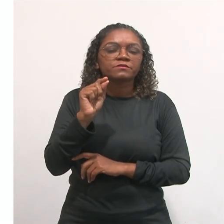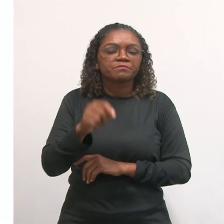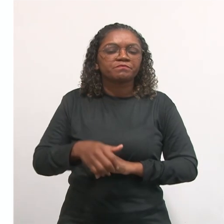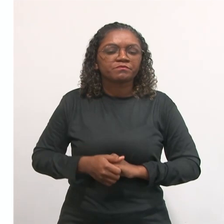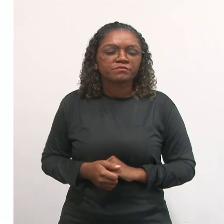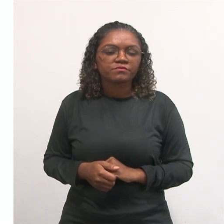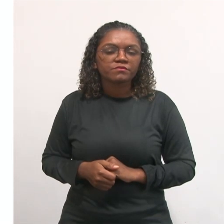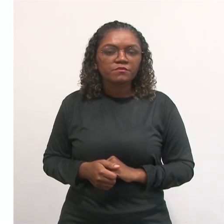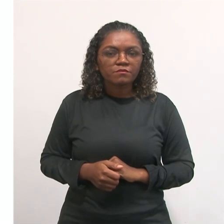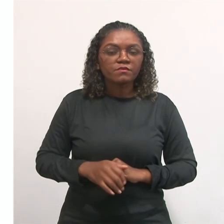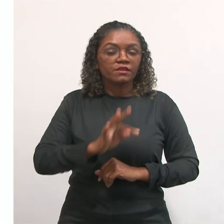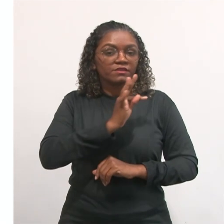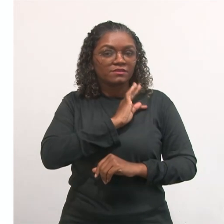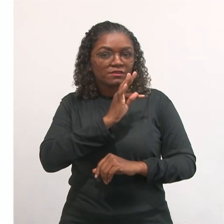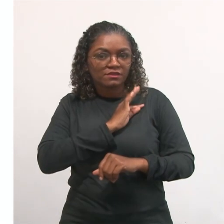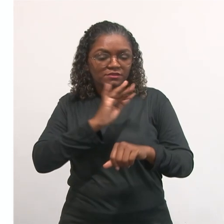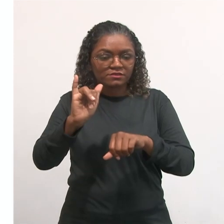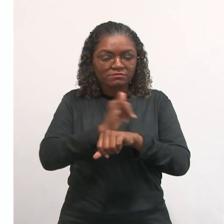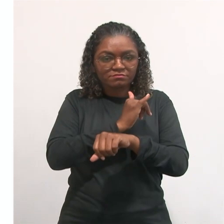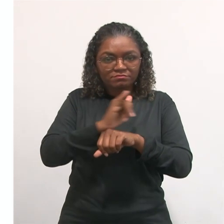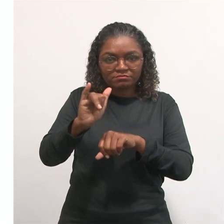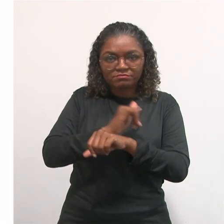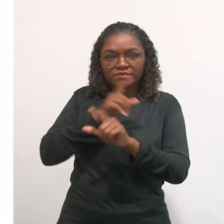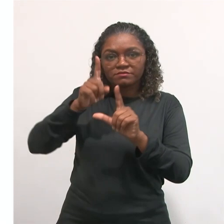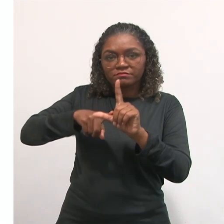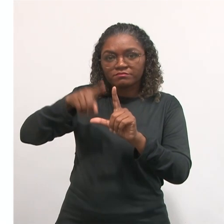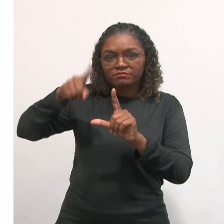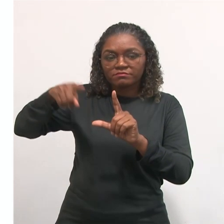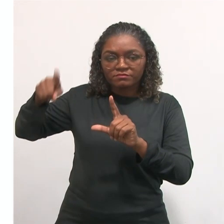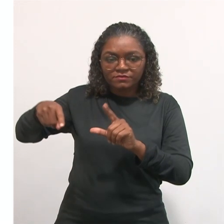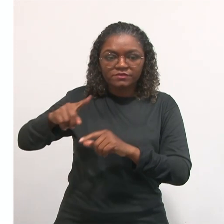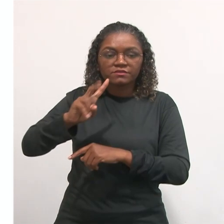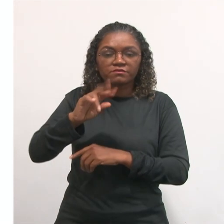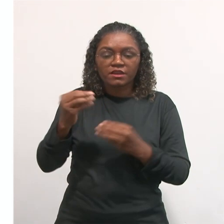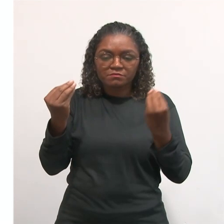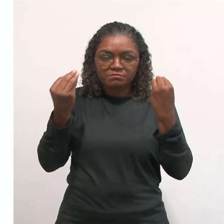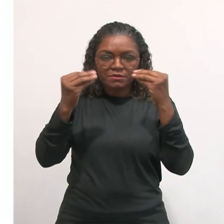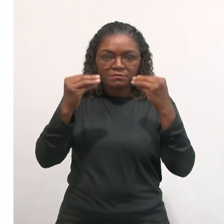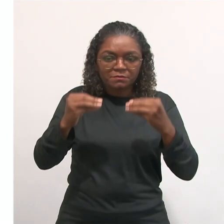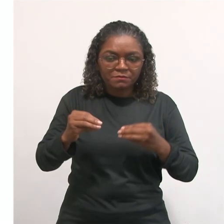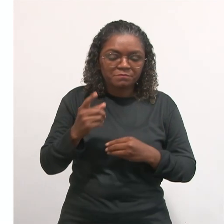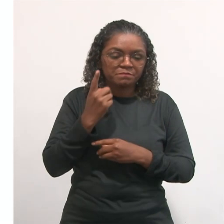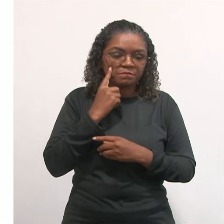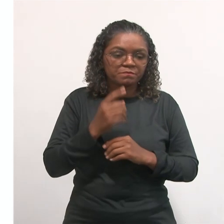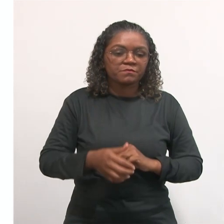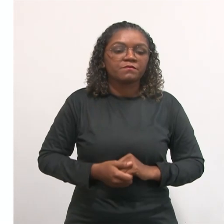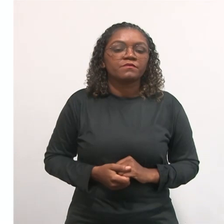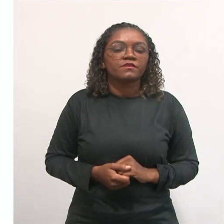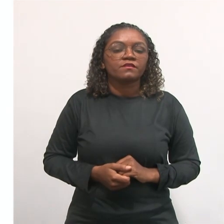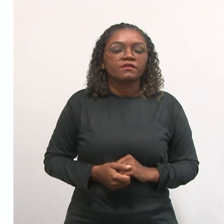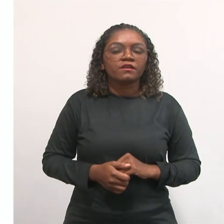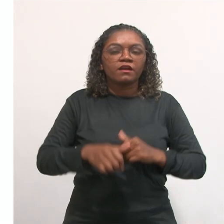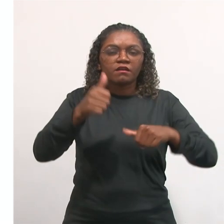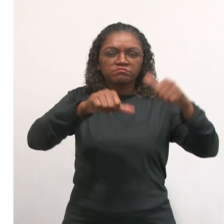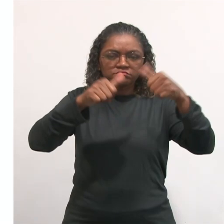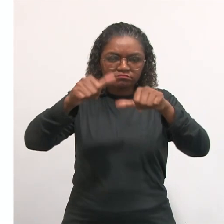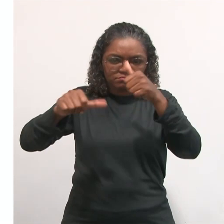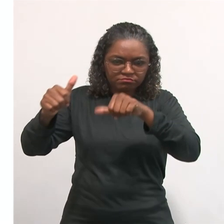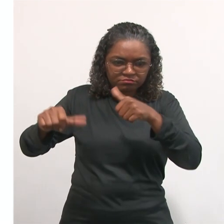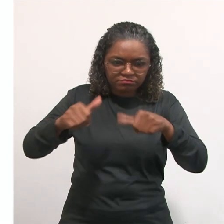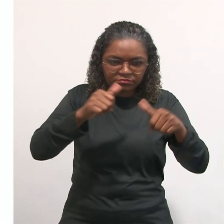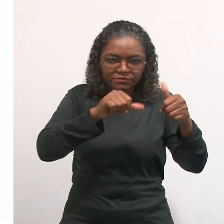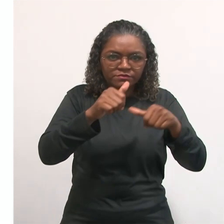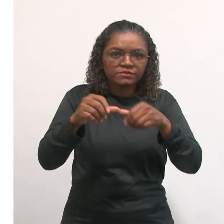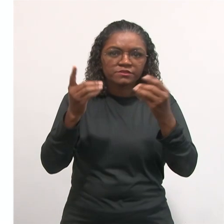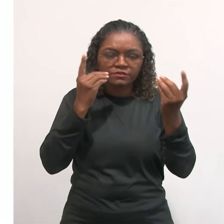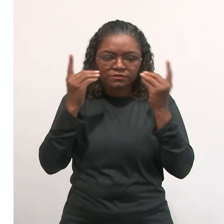as técnicas estatísticas que a gente vai estudar mais adiante nas próximas aulas, tá bom? E aí, fazendo essa análise desses dados,